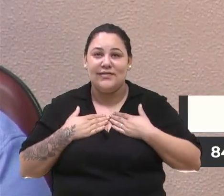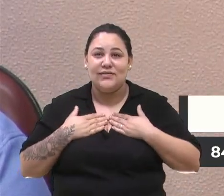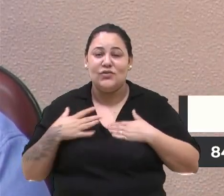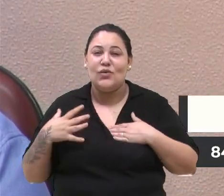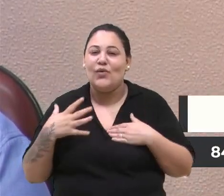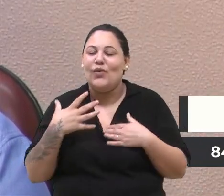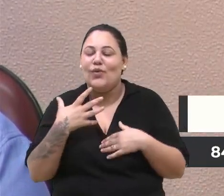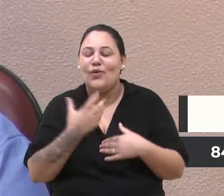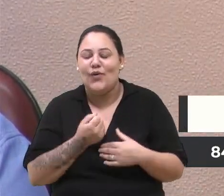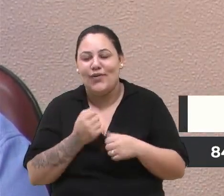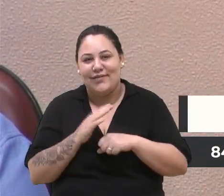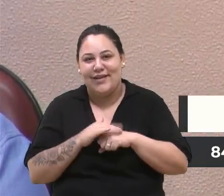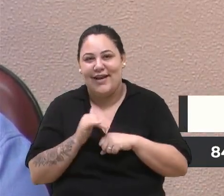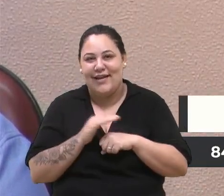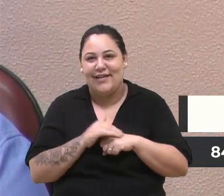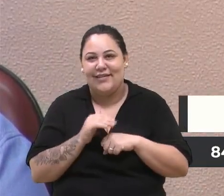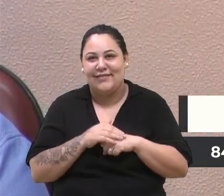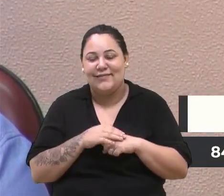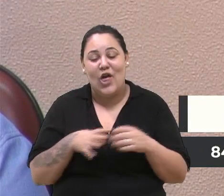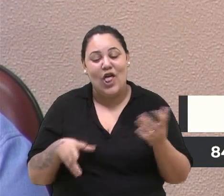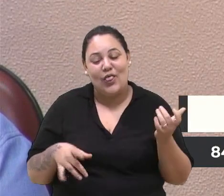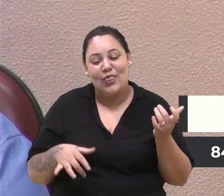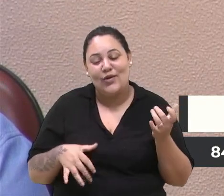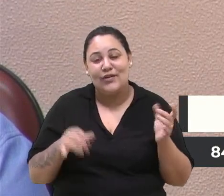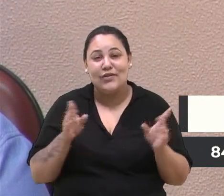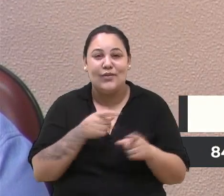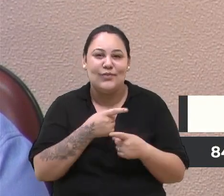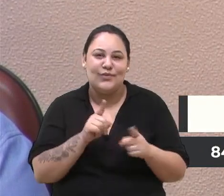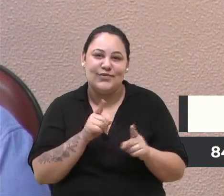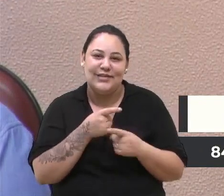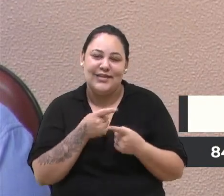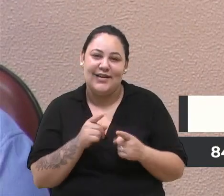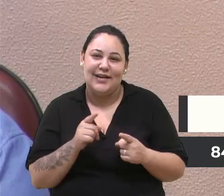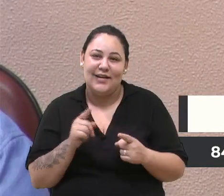tocando um beijinho doce nas casas de idosos,